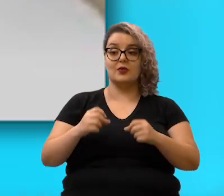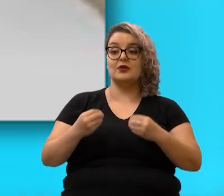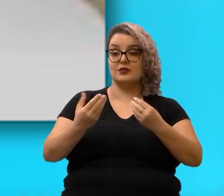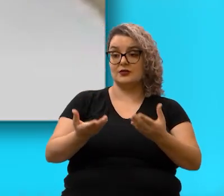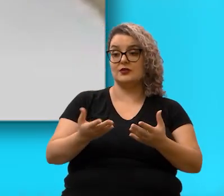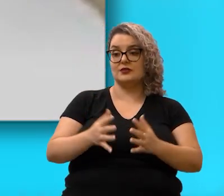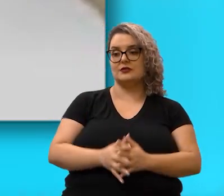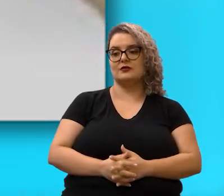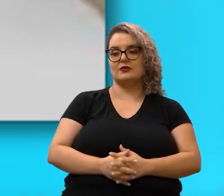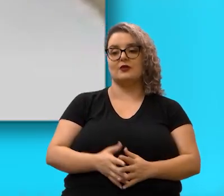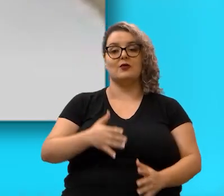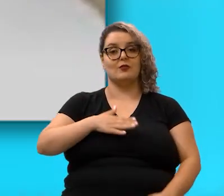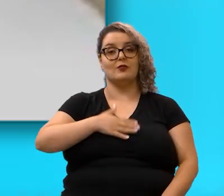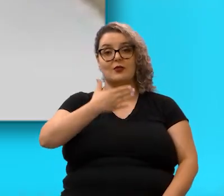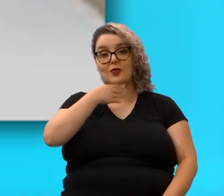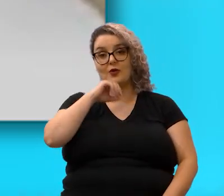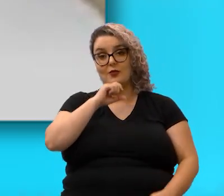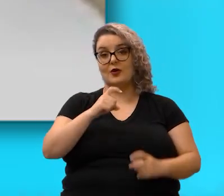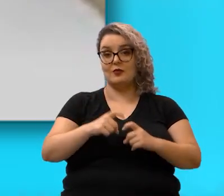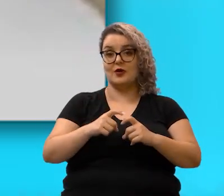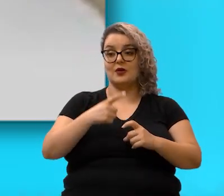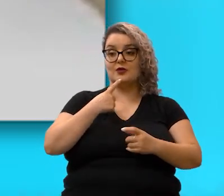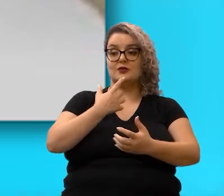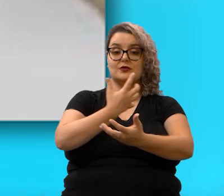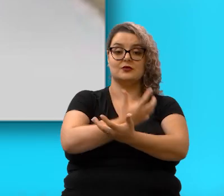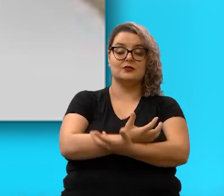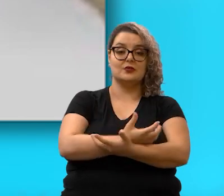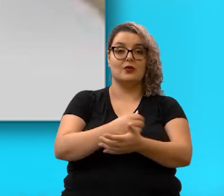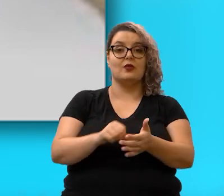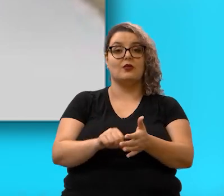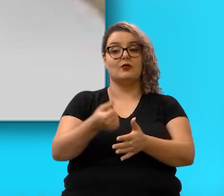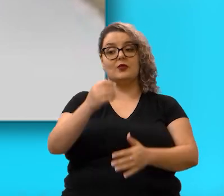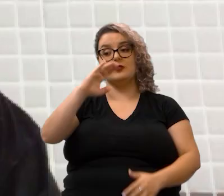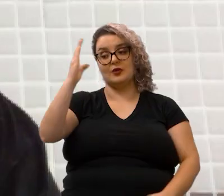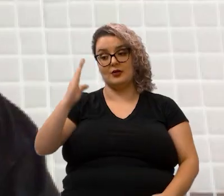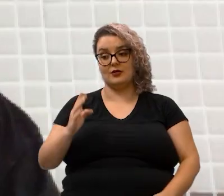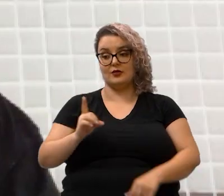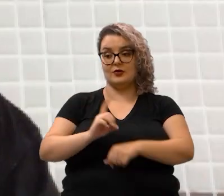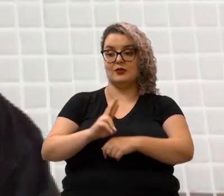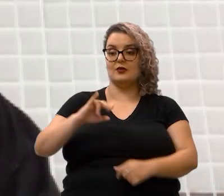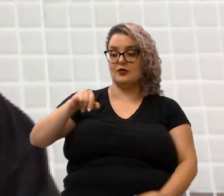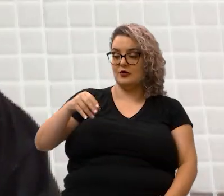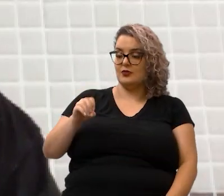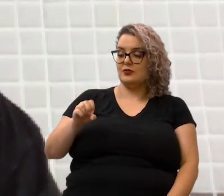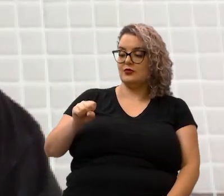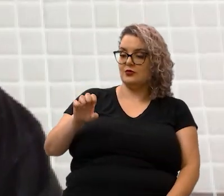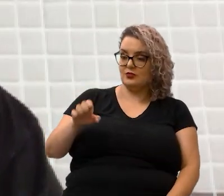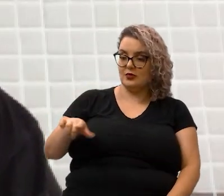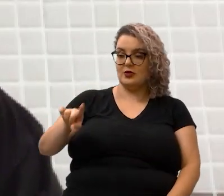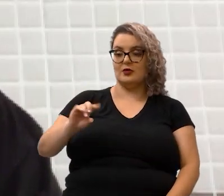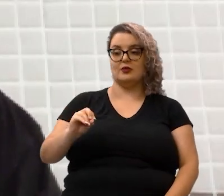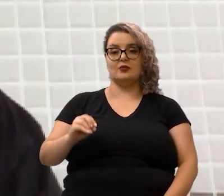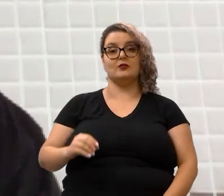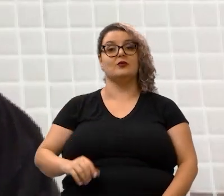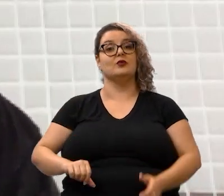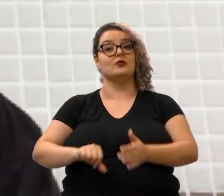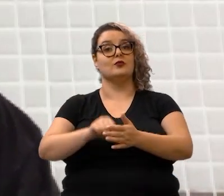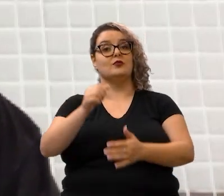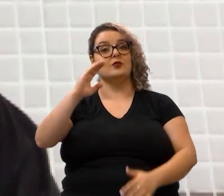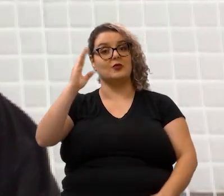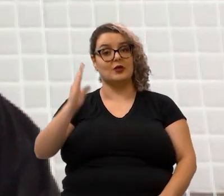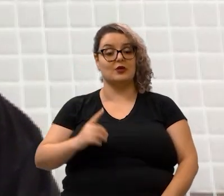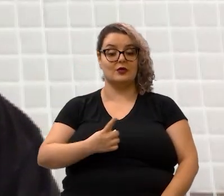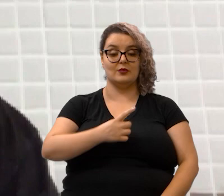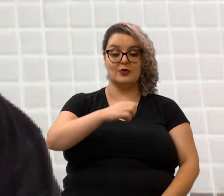dar, né? Meu pai era ortopedista, foi o primeiro residente de ortopedia no Brasil, Dr. João de Azevedo Lage, foi o primeiro residente do Brasil